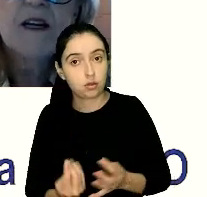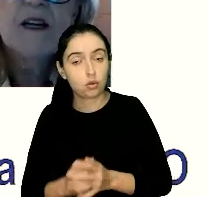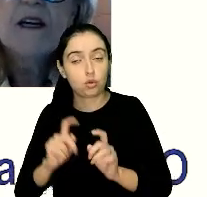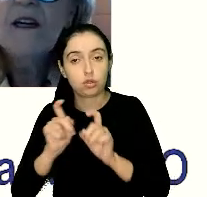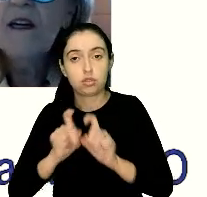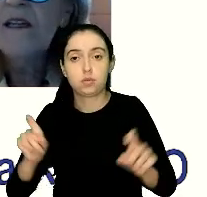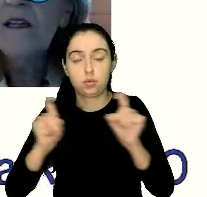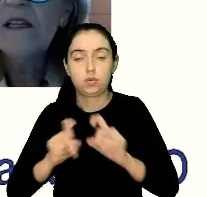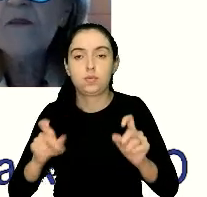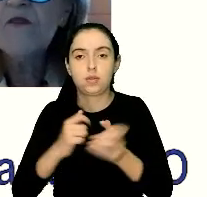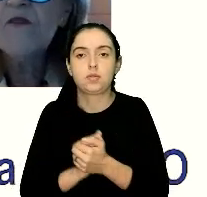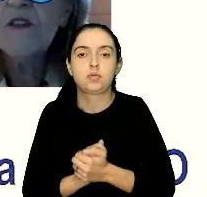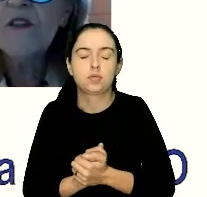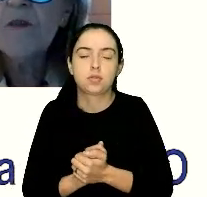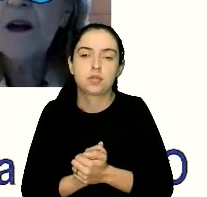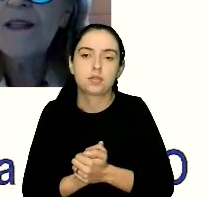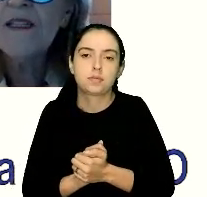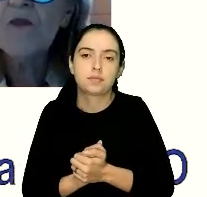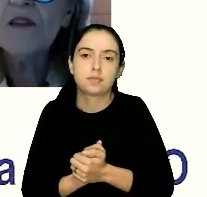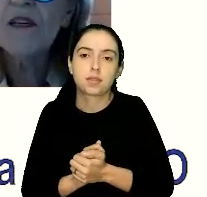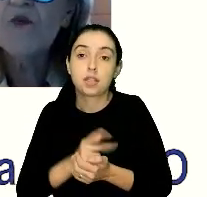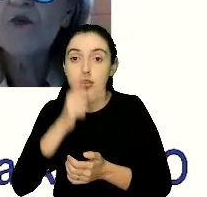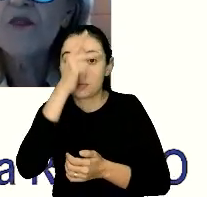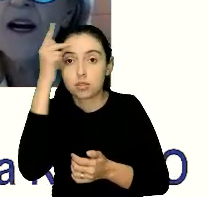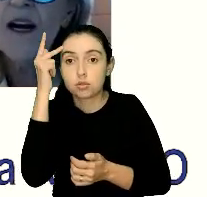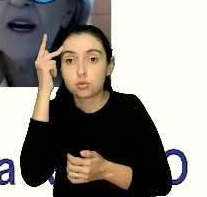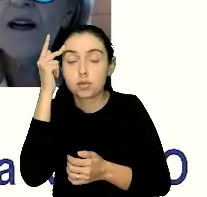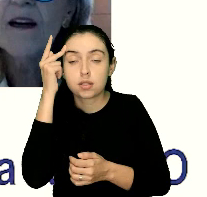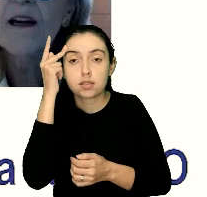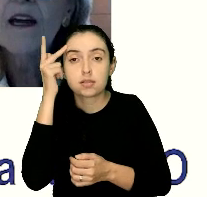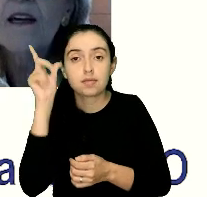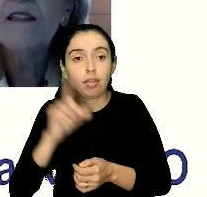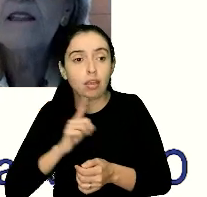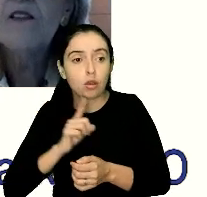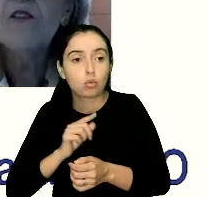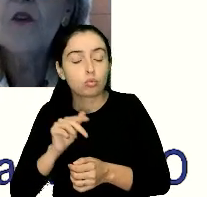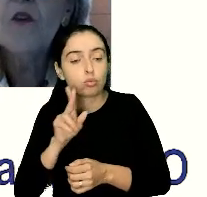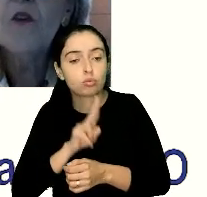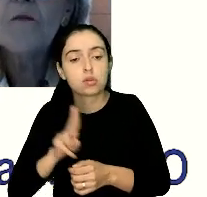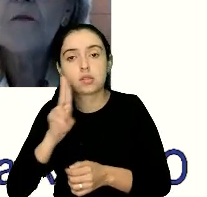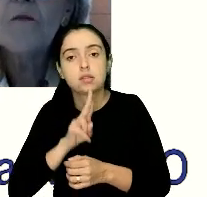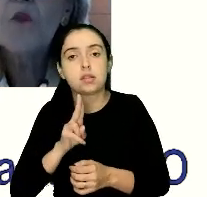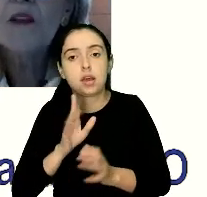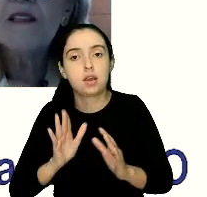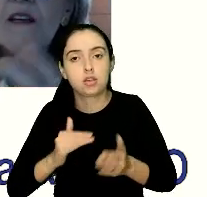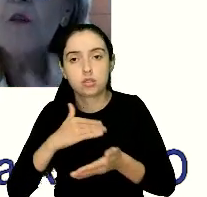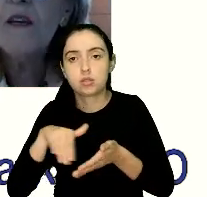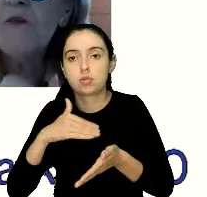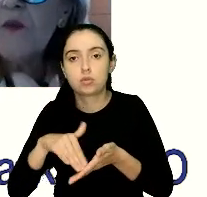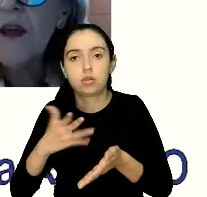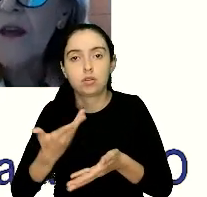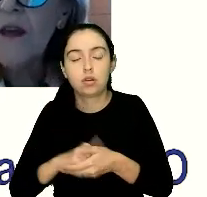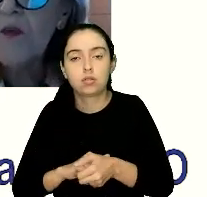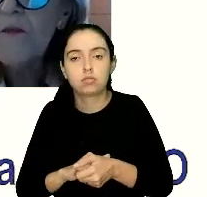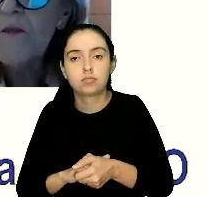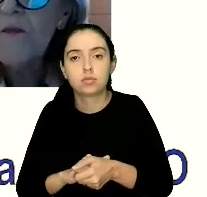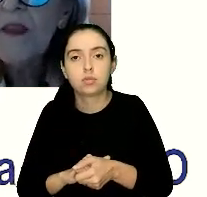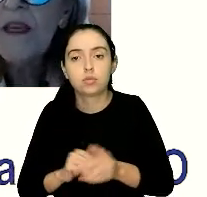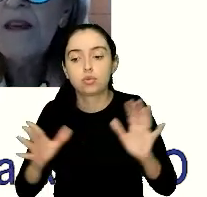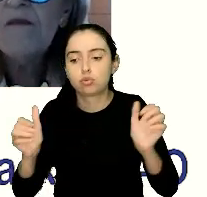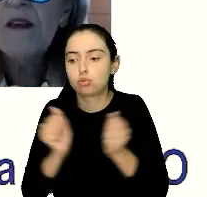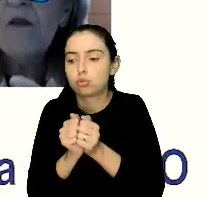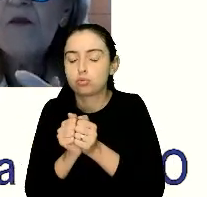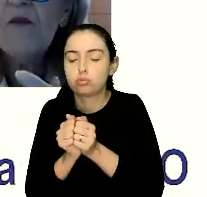etc. E aí essas pessoas passam a ter que usar esse escritório quase que ao mesmo